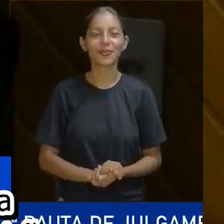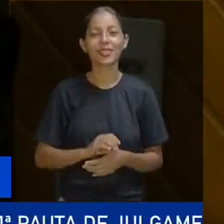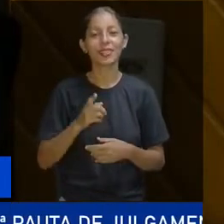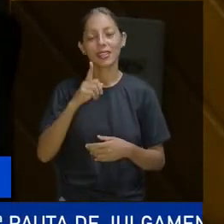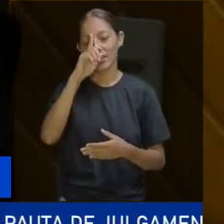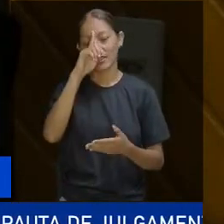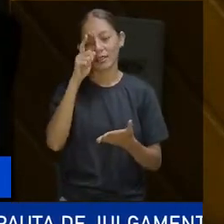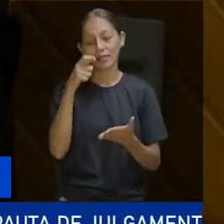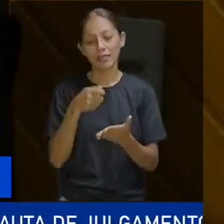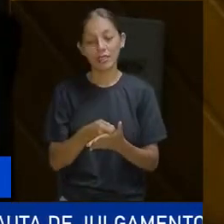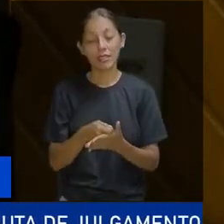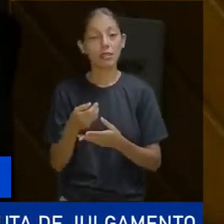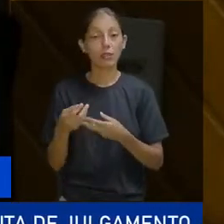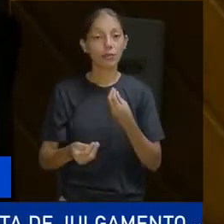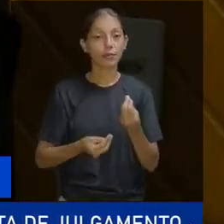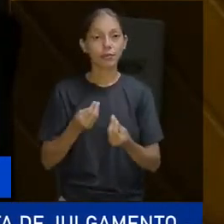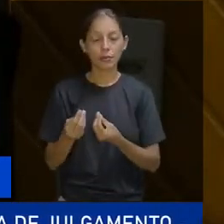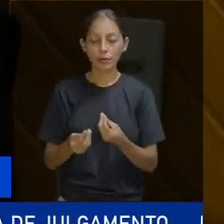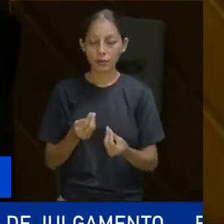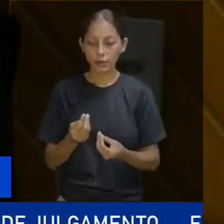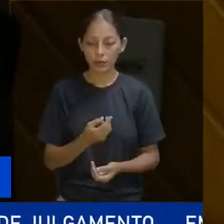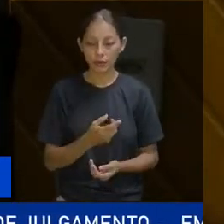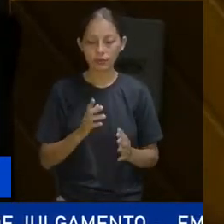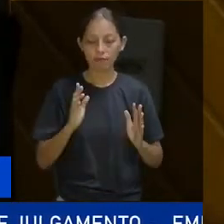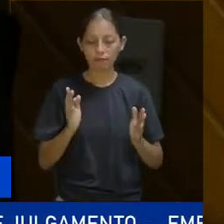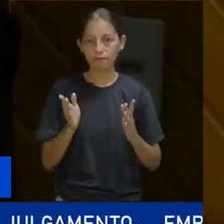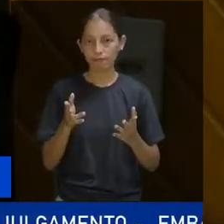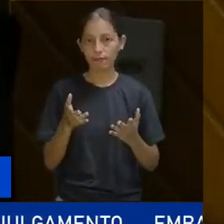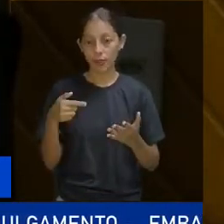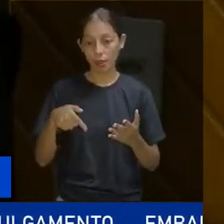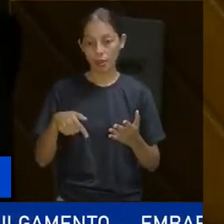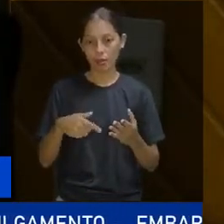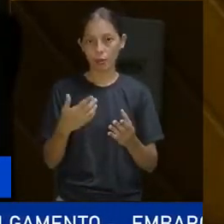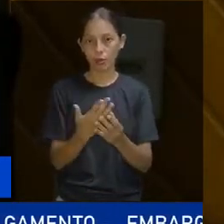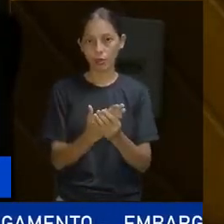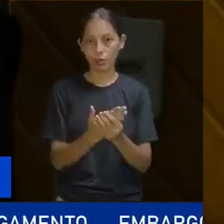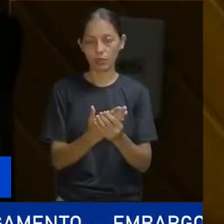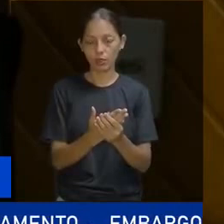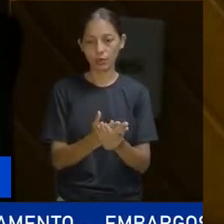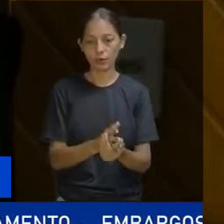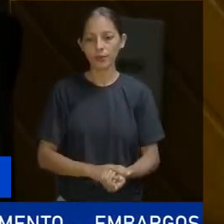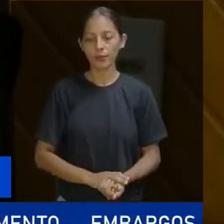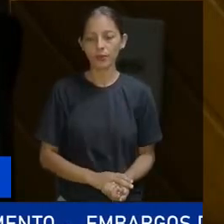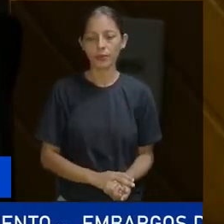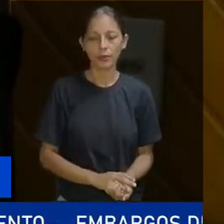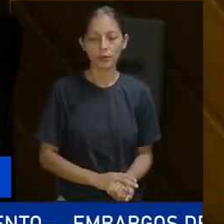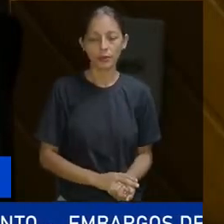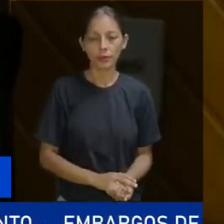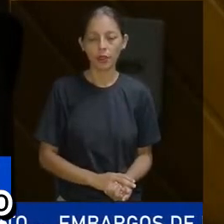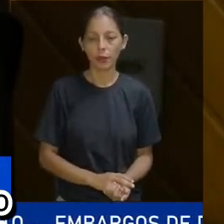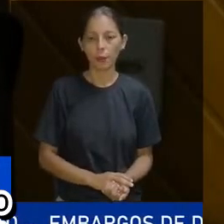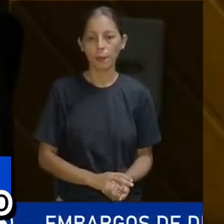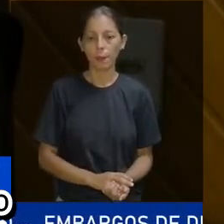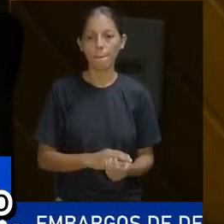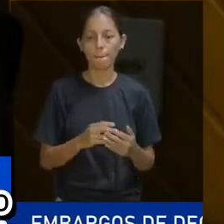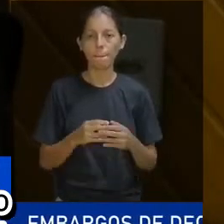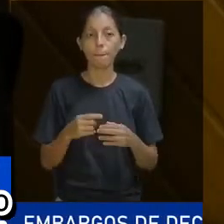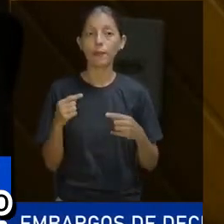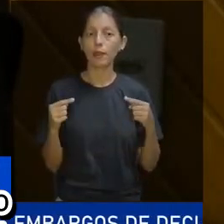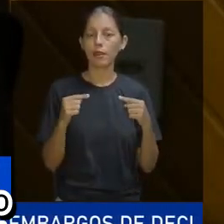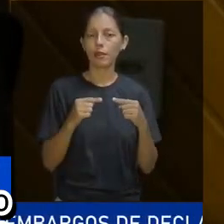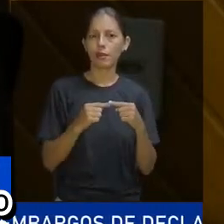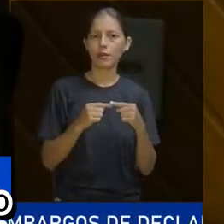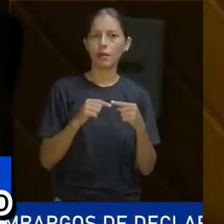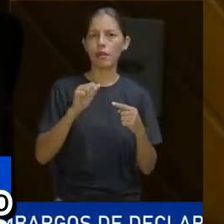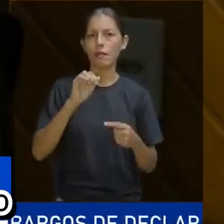decisão monocrática que deu neste processo. E o objeto